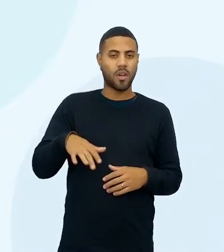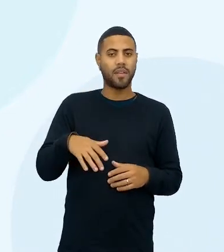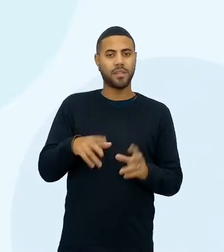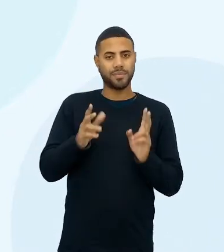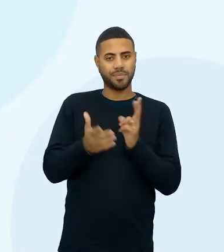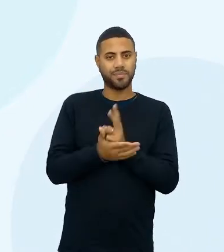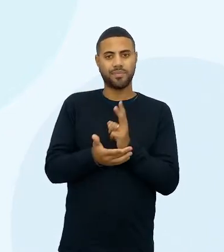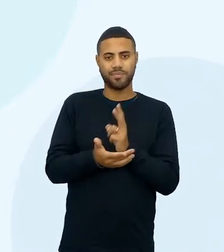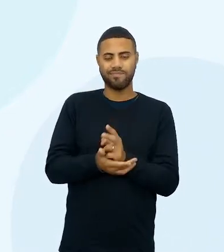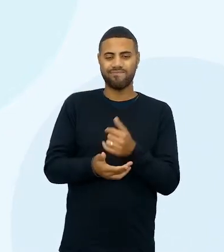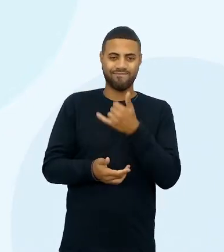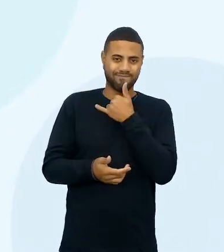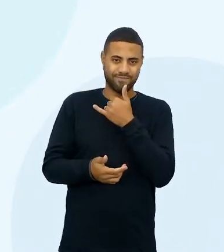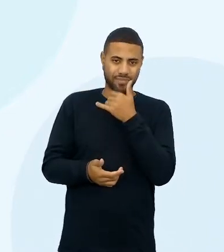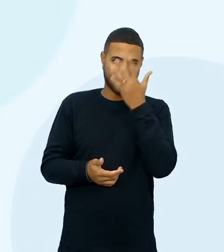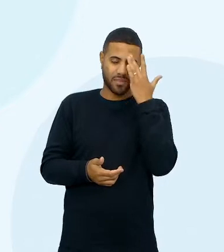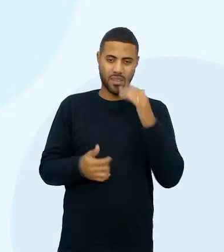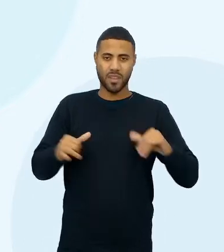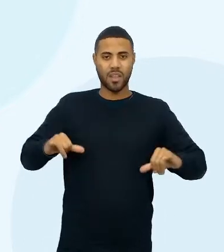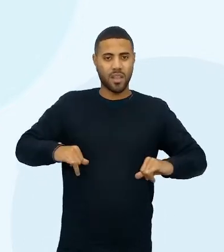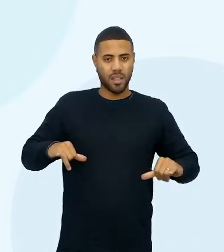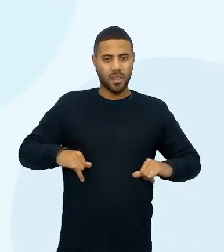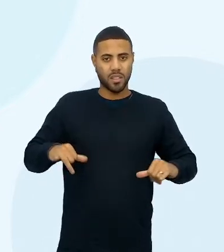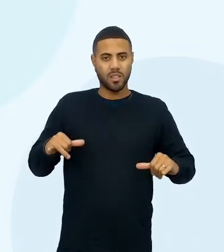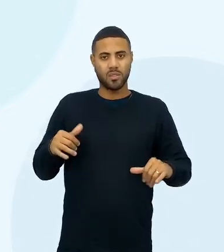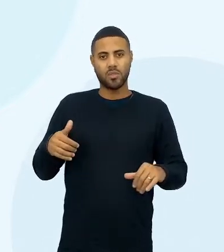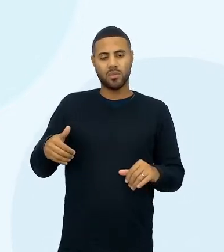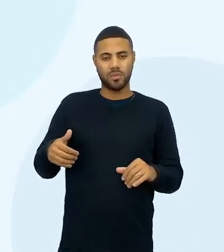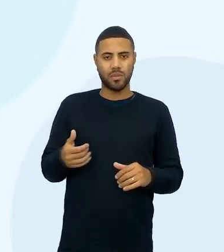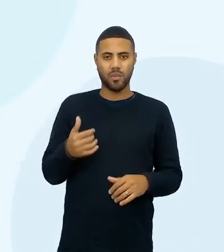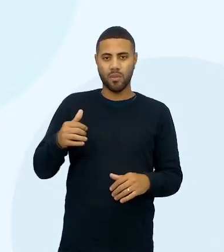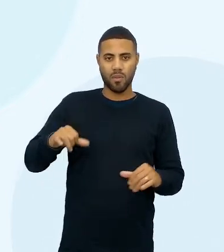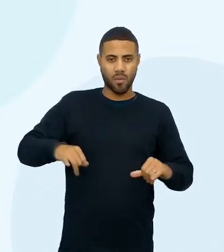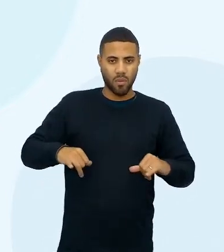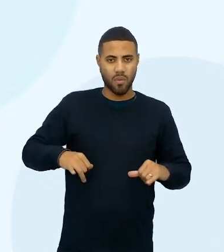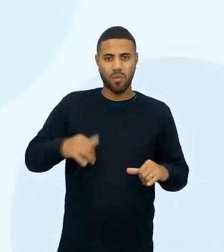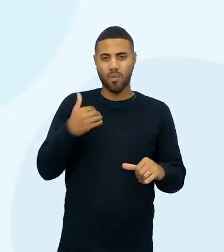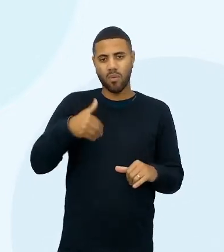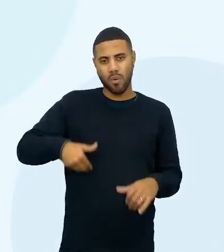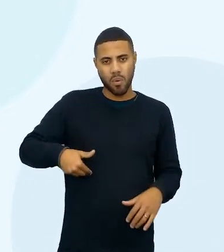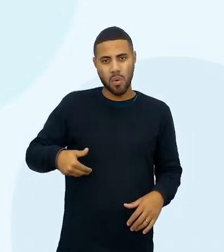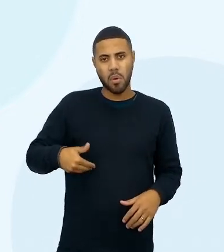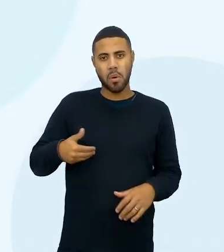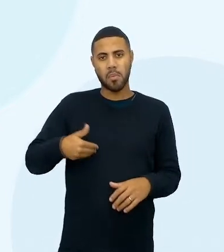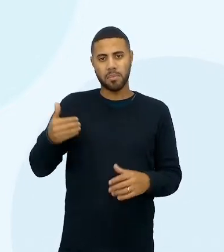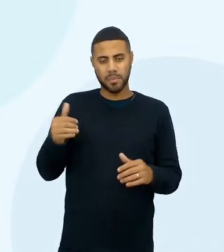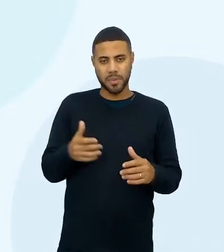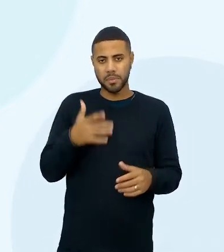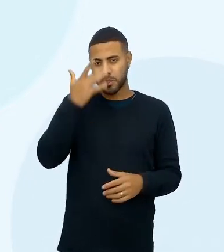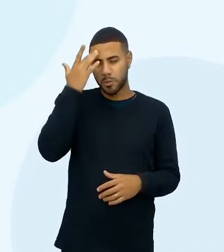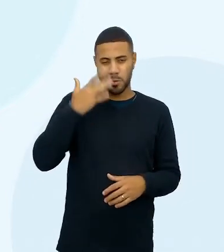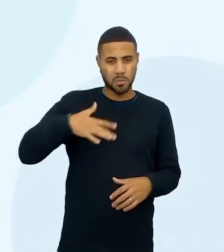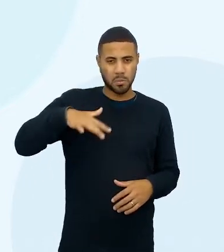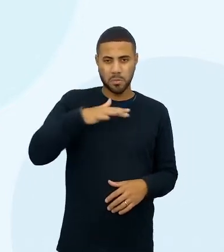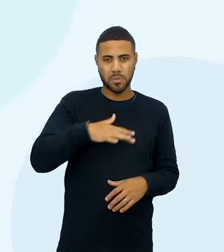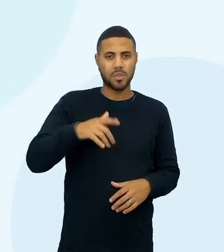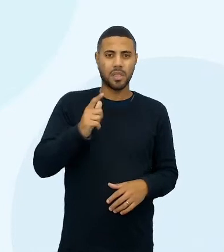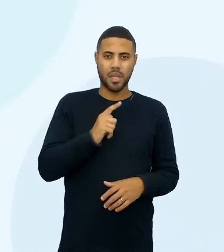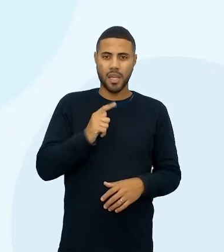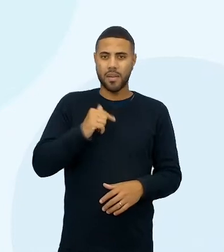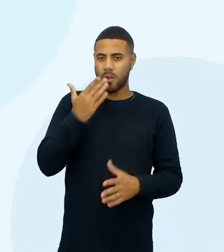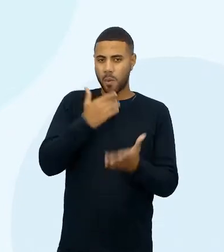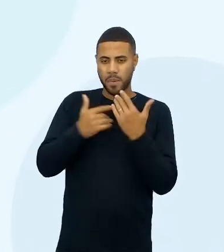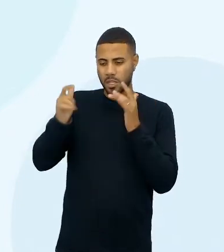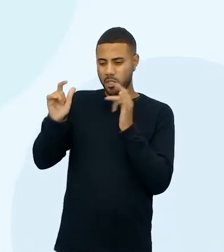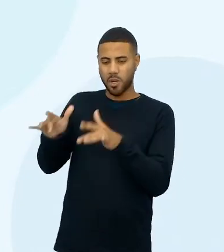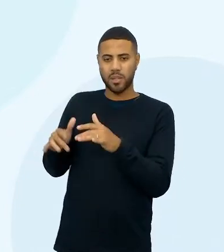desperdiçados. Olha que triste, tanta gente no mundo aí, quase 1 bilhão de pessoas passando fome e tanto o desperdício de alimento